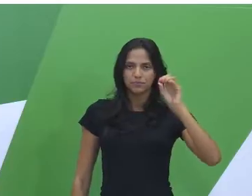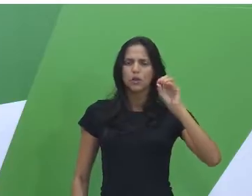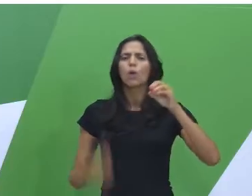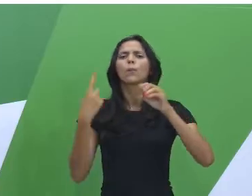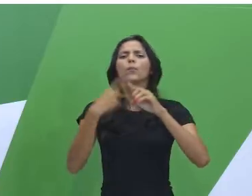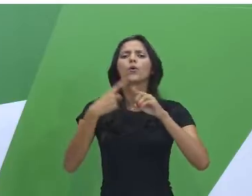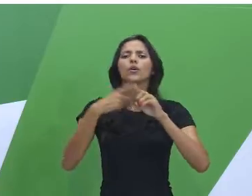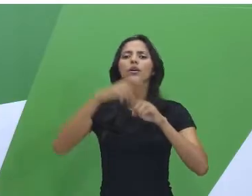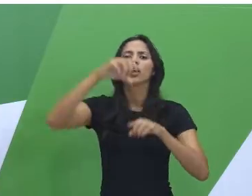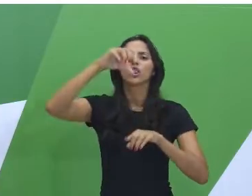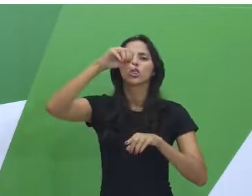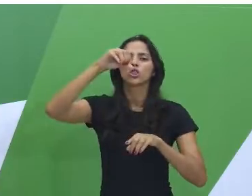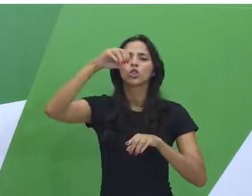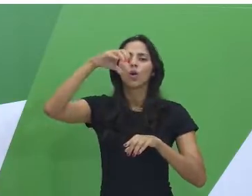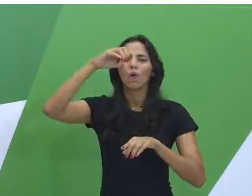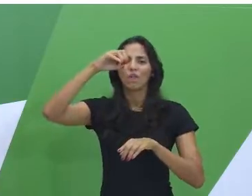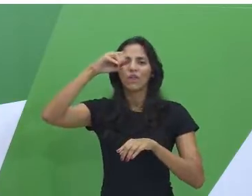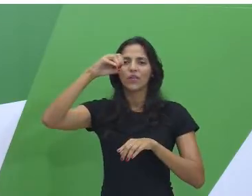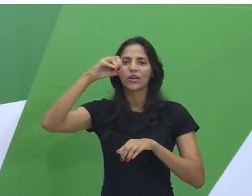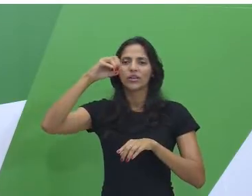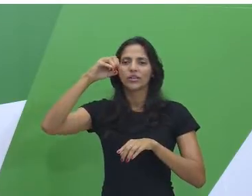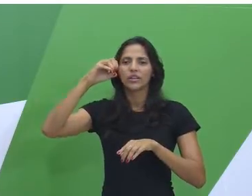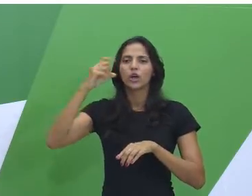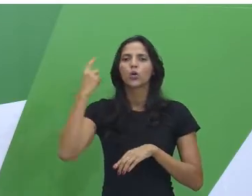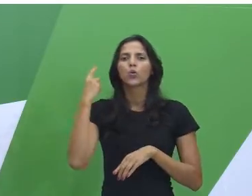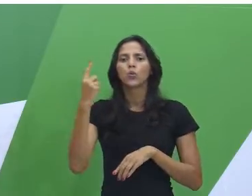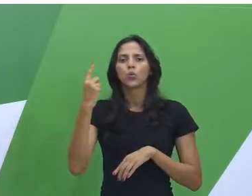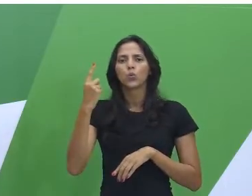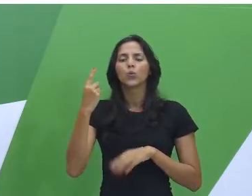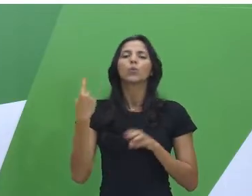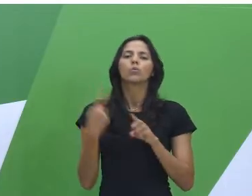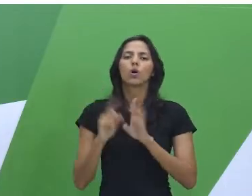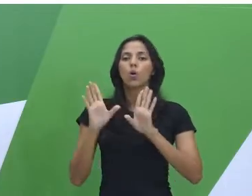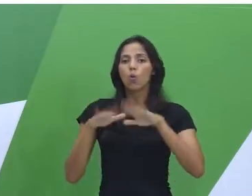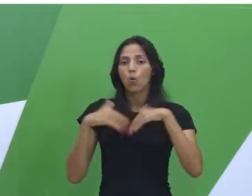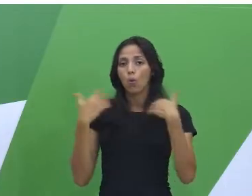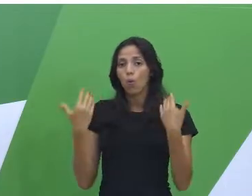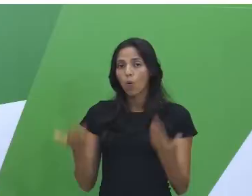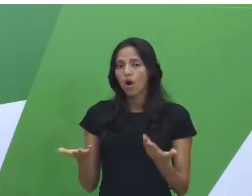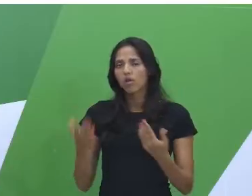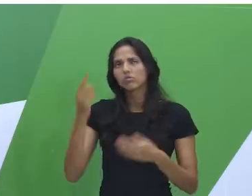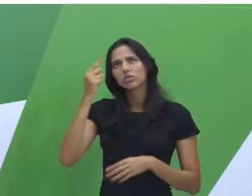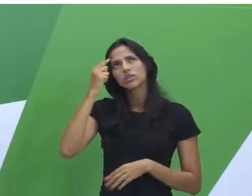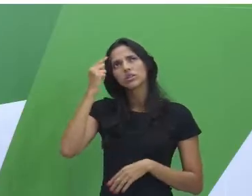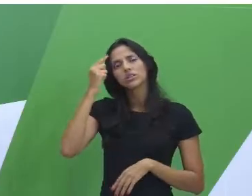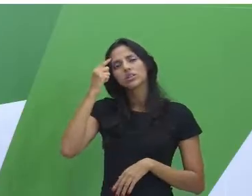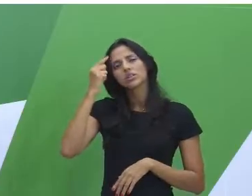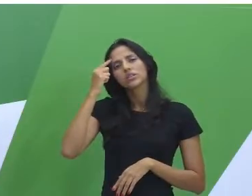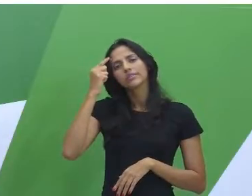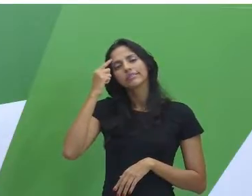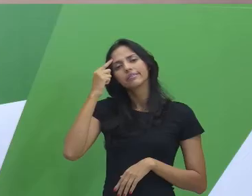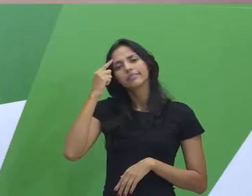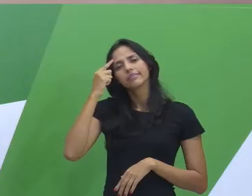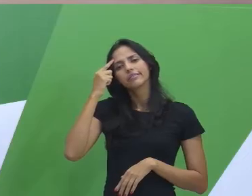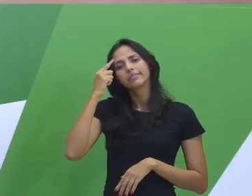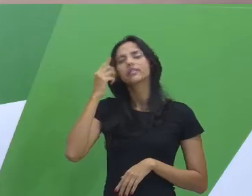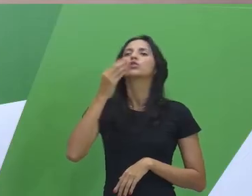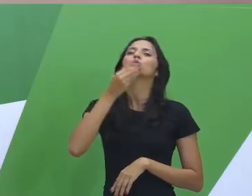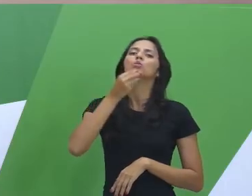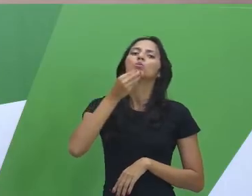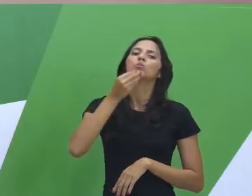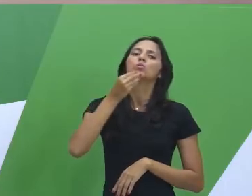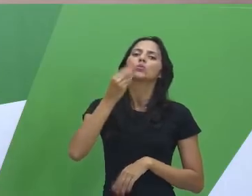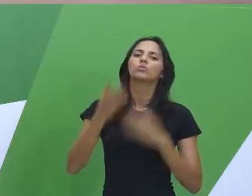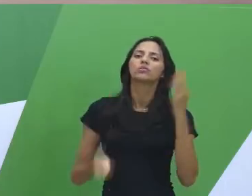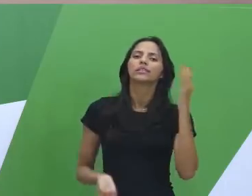que o seno de 90 graus é 1? Né? Quais foram, né, as ideias que emergiram